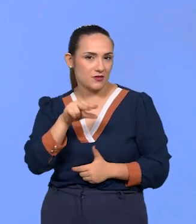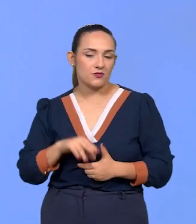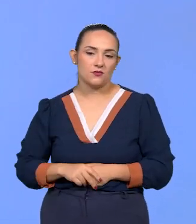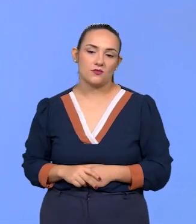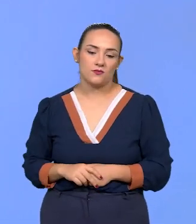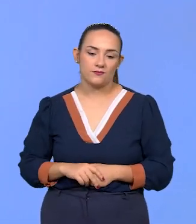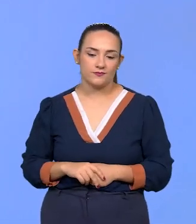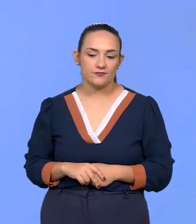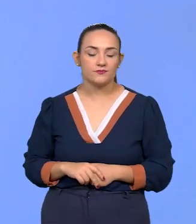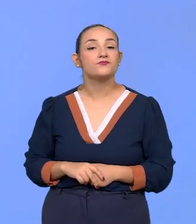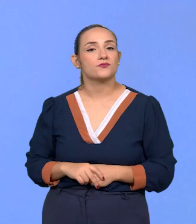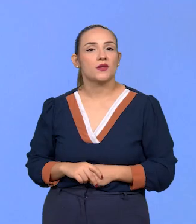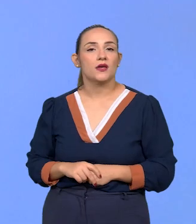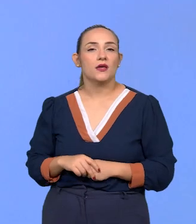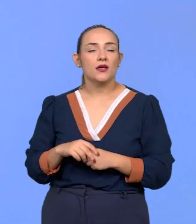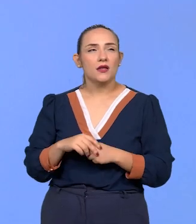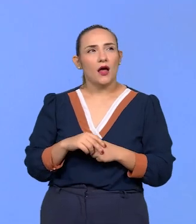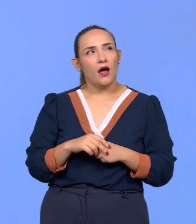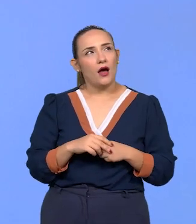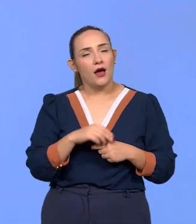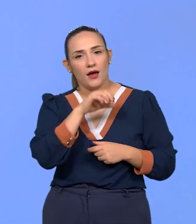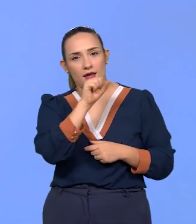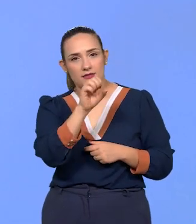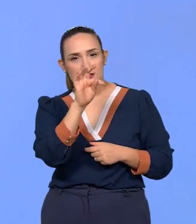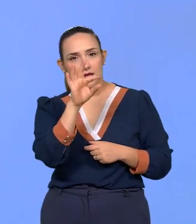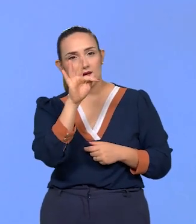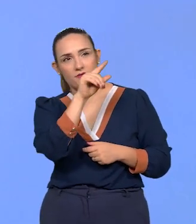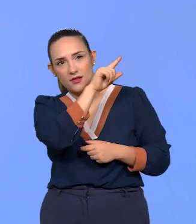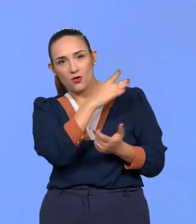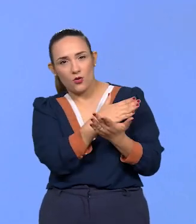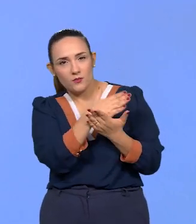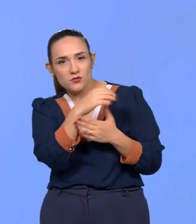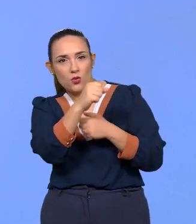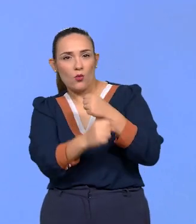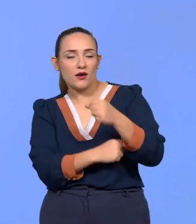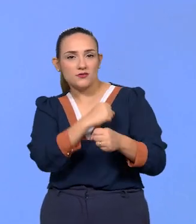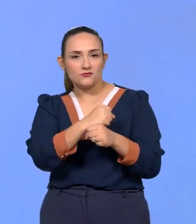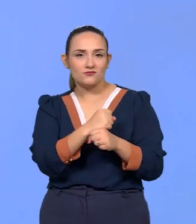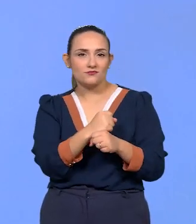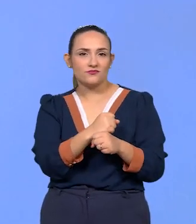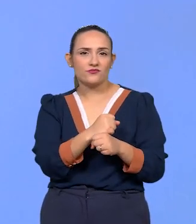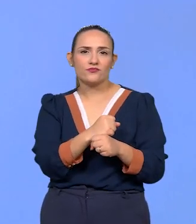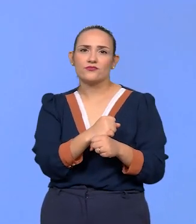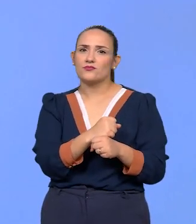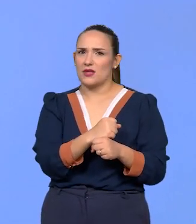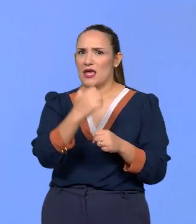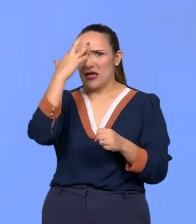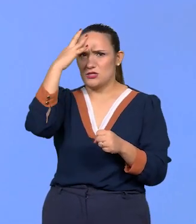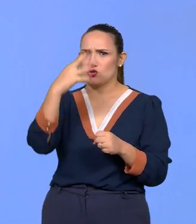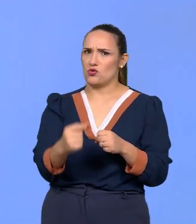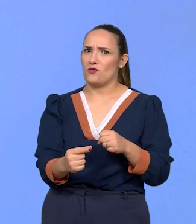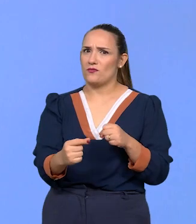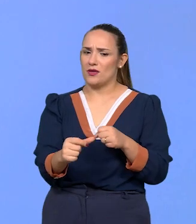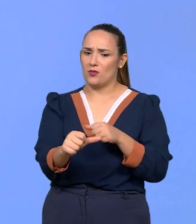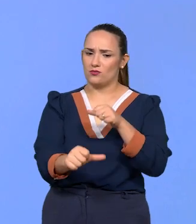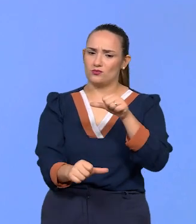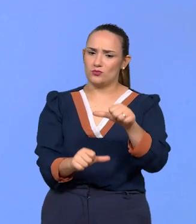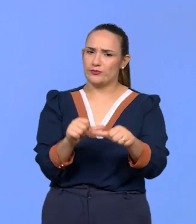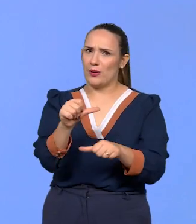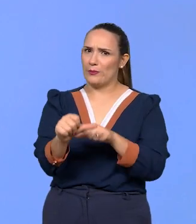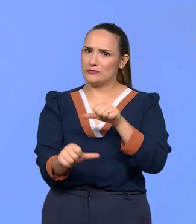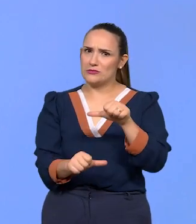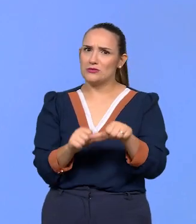acompanhado. No começo do ano, o Supremo Tribunal Federal trouxe uma tese que modificou, na